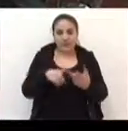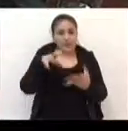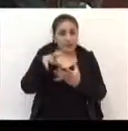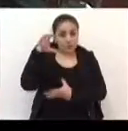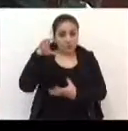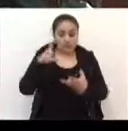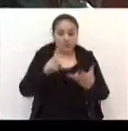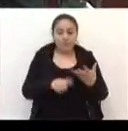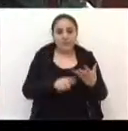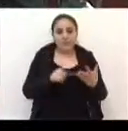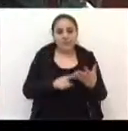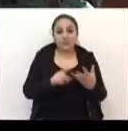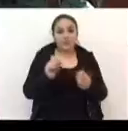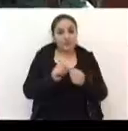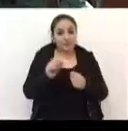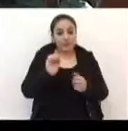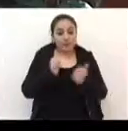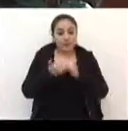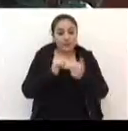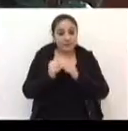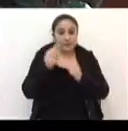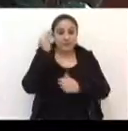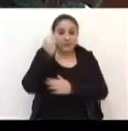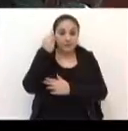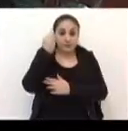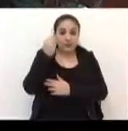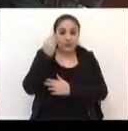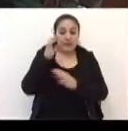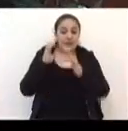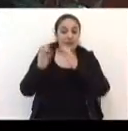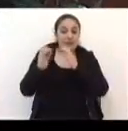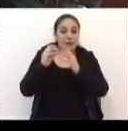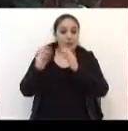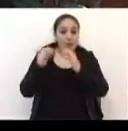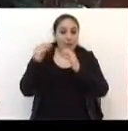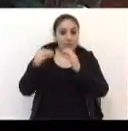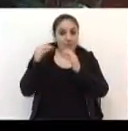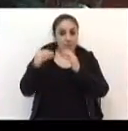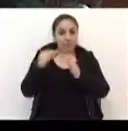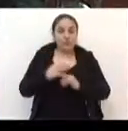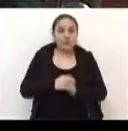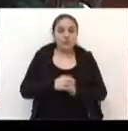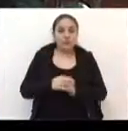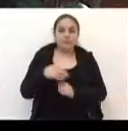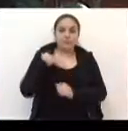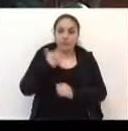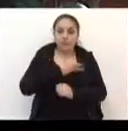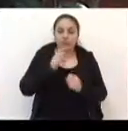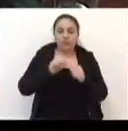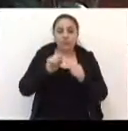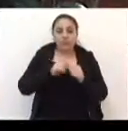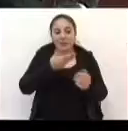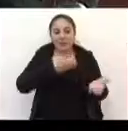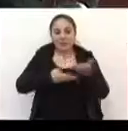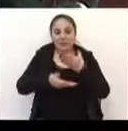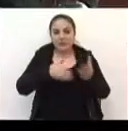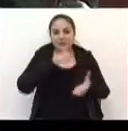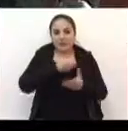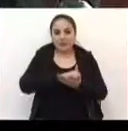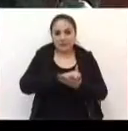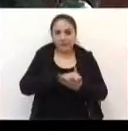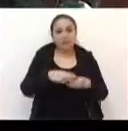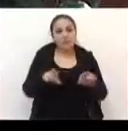de adulto. Fazemos avaliação psicológica, neuropsicológica e fazemos atendimento de casal